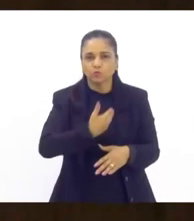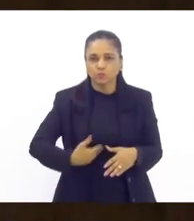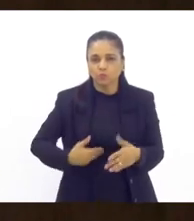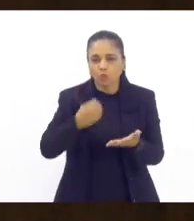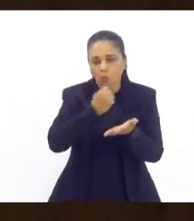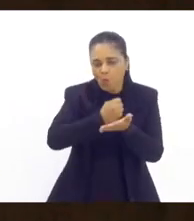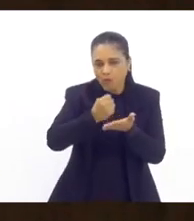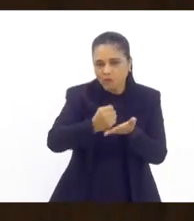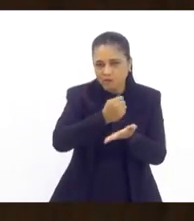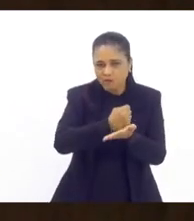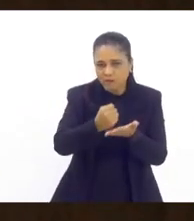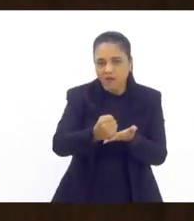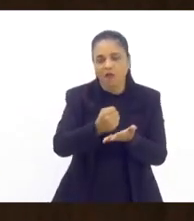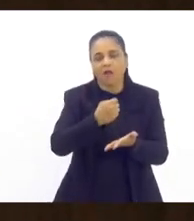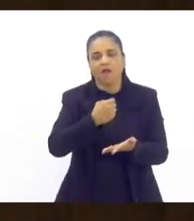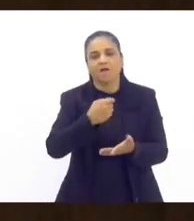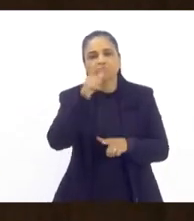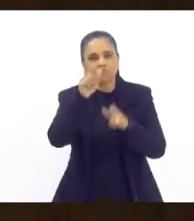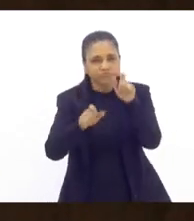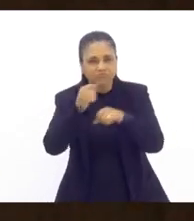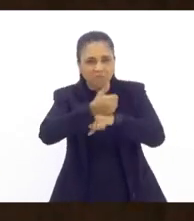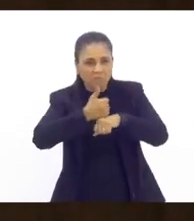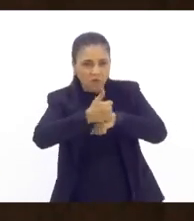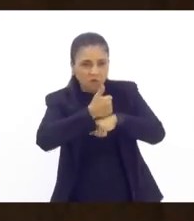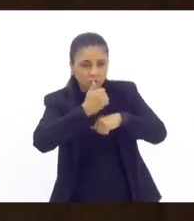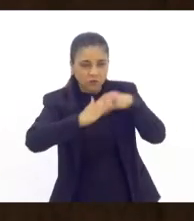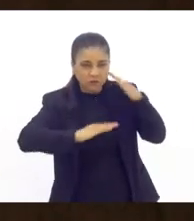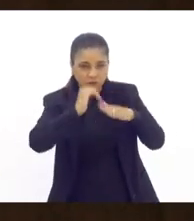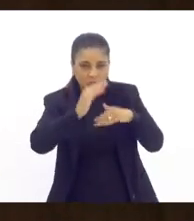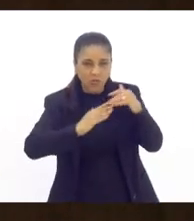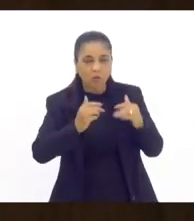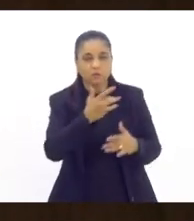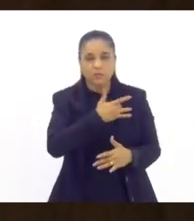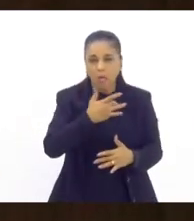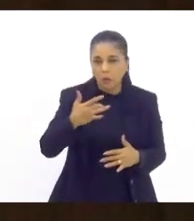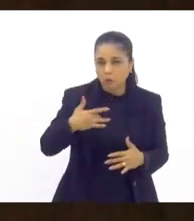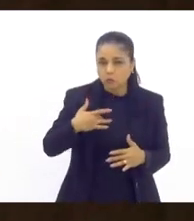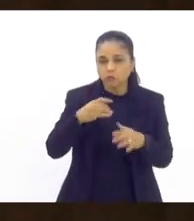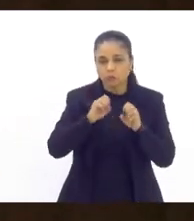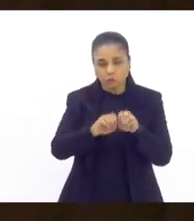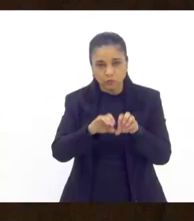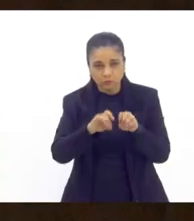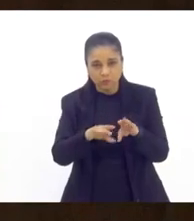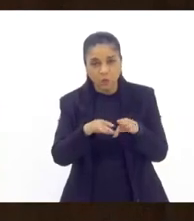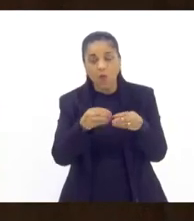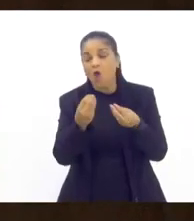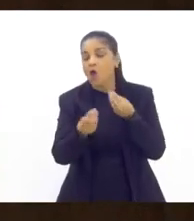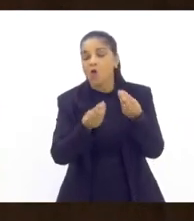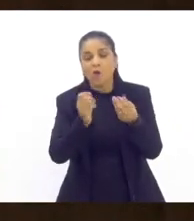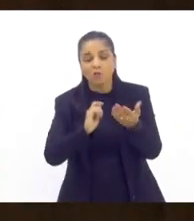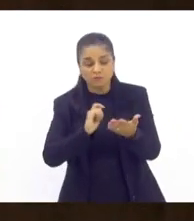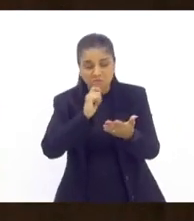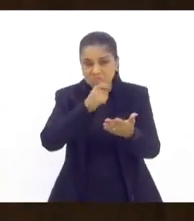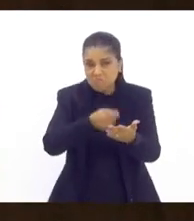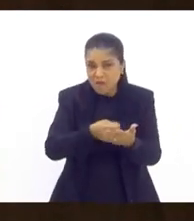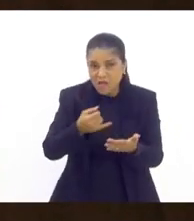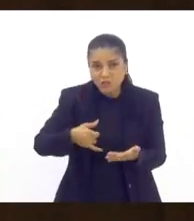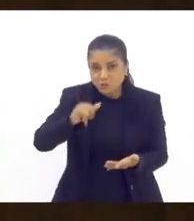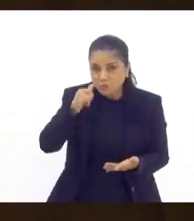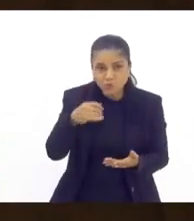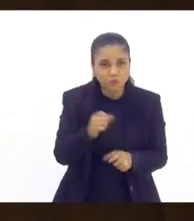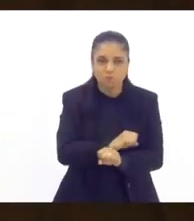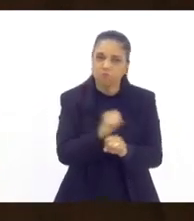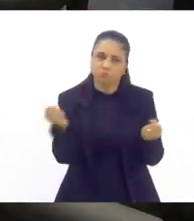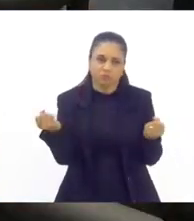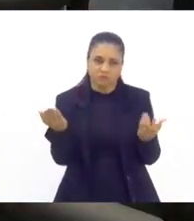dar saúde e educação de qualidade. E, para isso, não pode pagar os juros que está pagando no serviço da dívida. Muito obrigado,